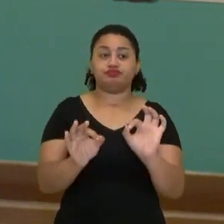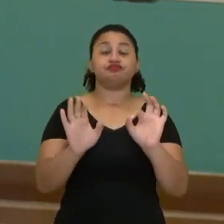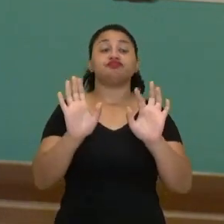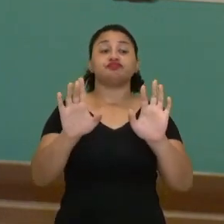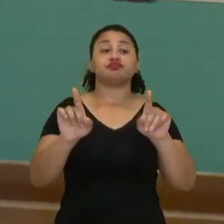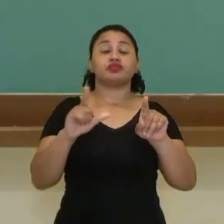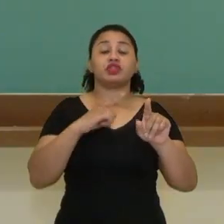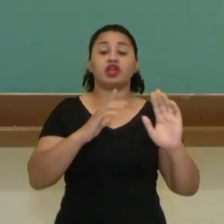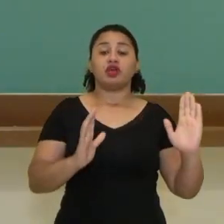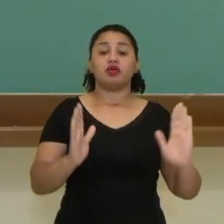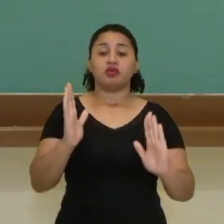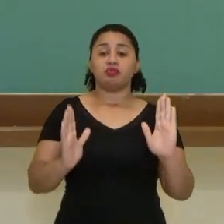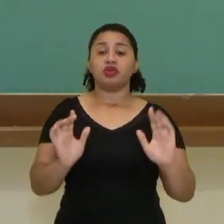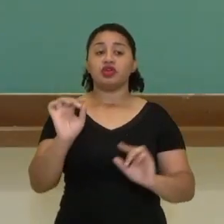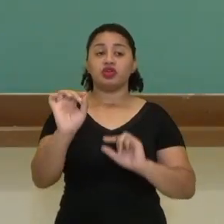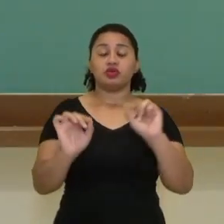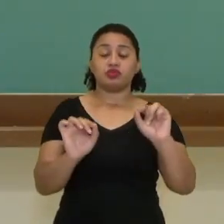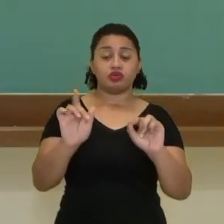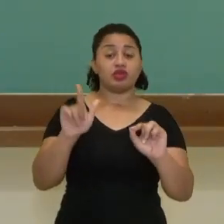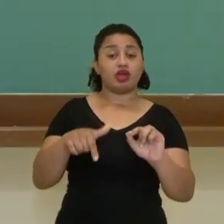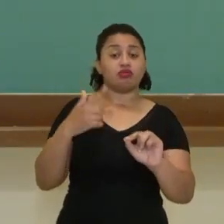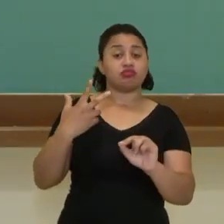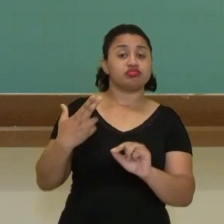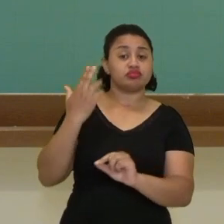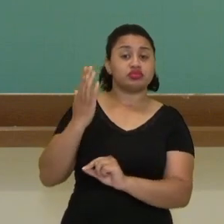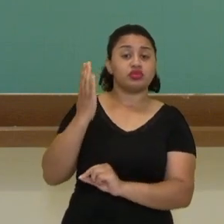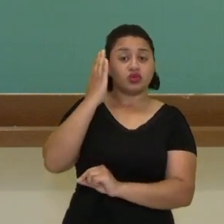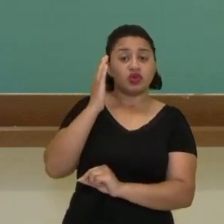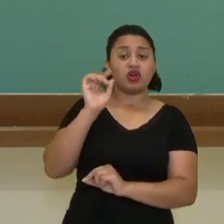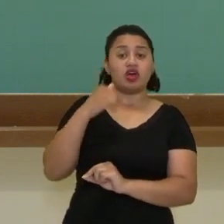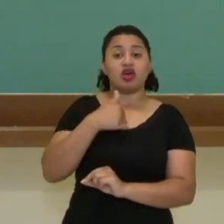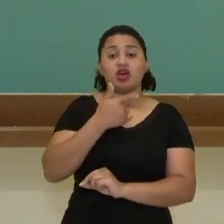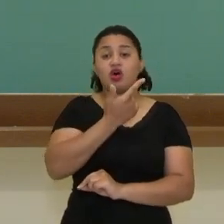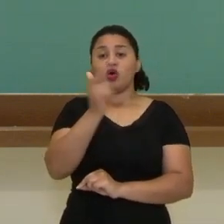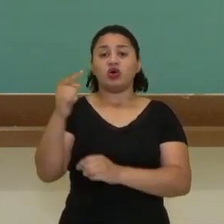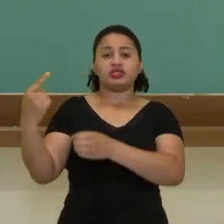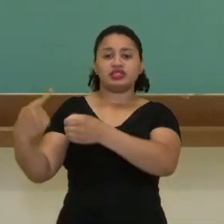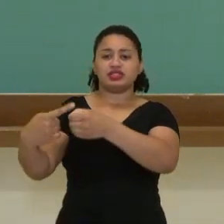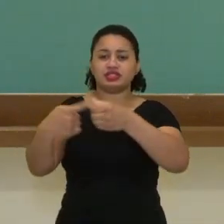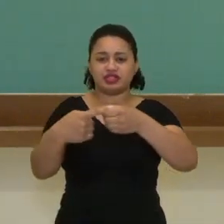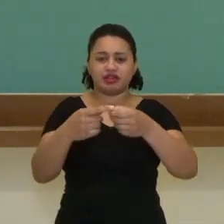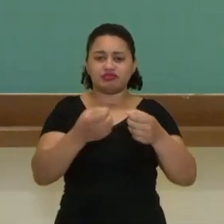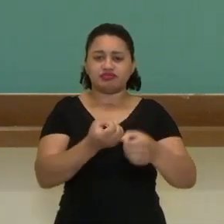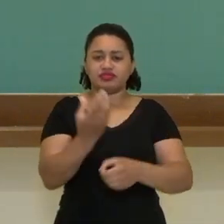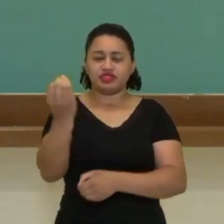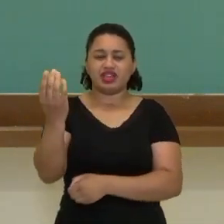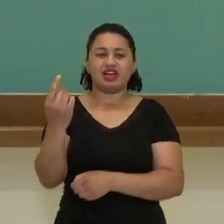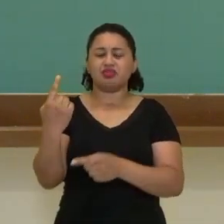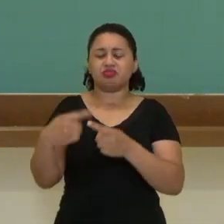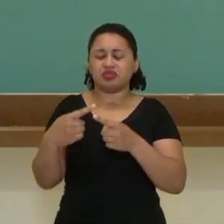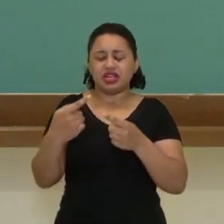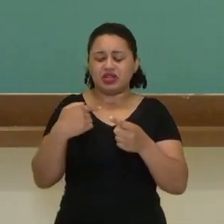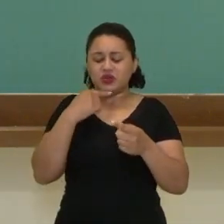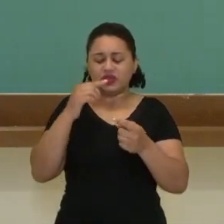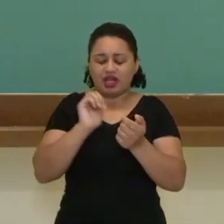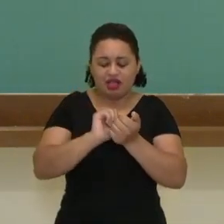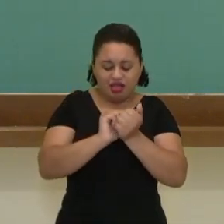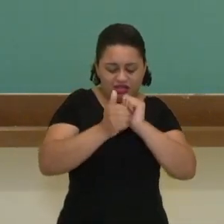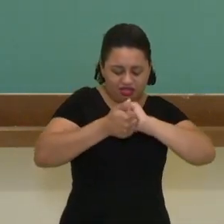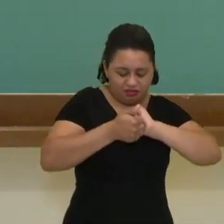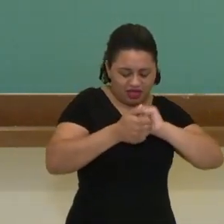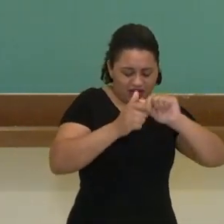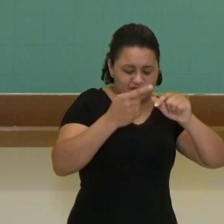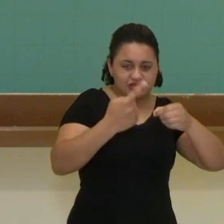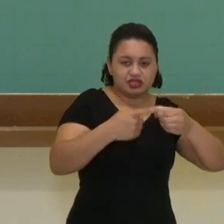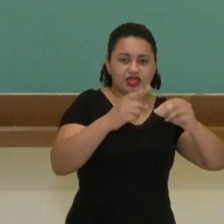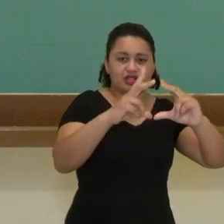um momento em que o Vincent ele decide ir para outra cidade, porque ele não se adapta a